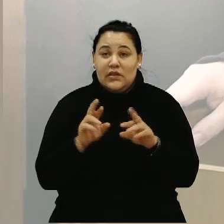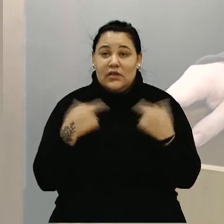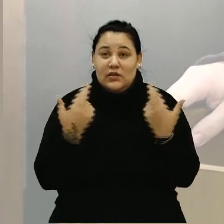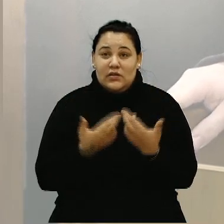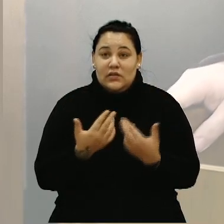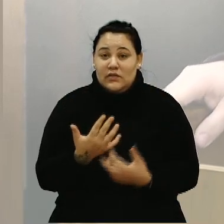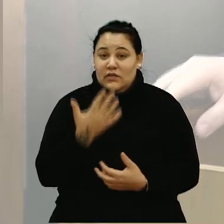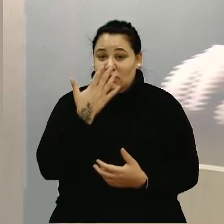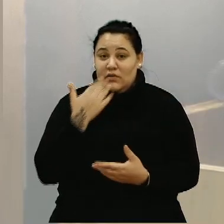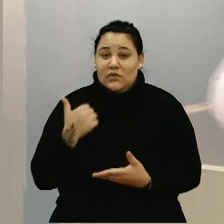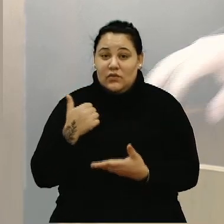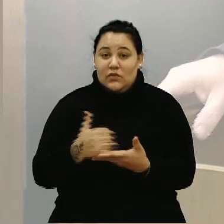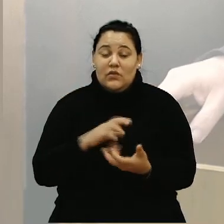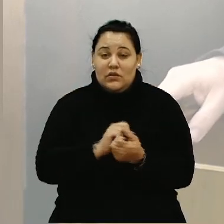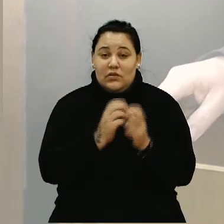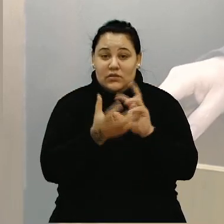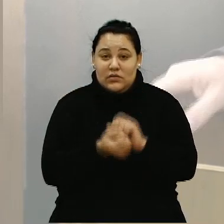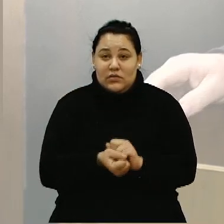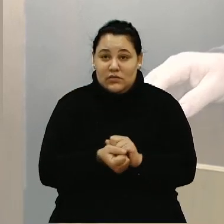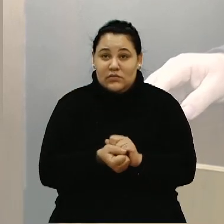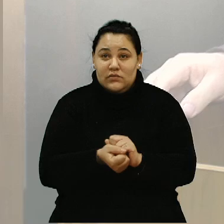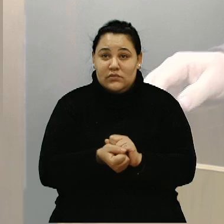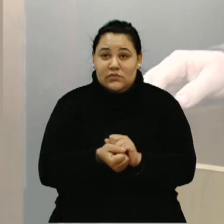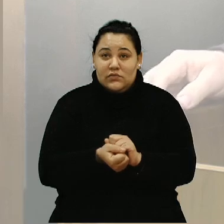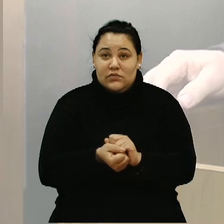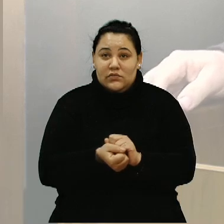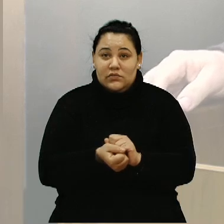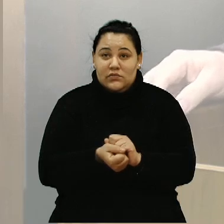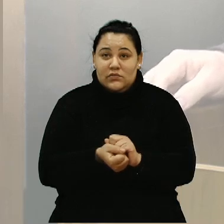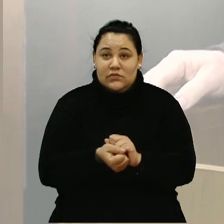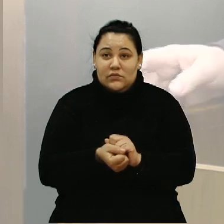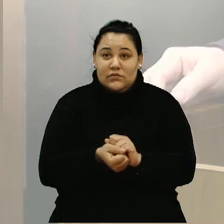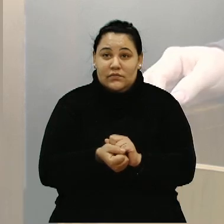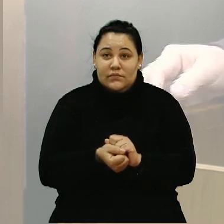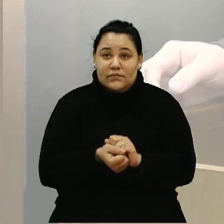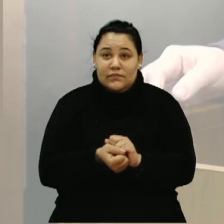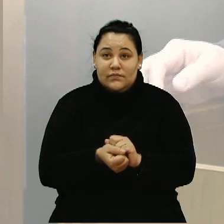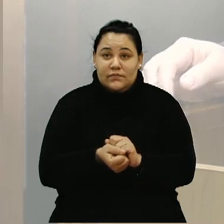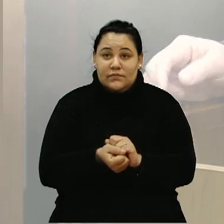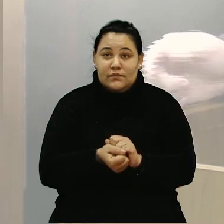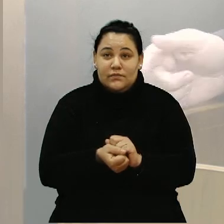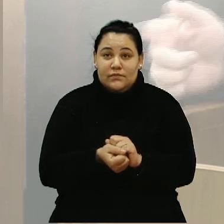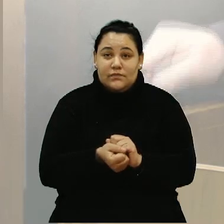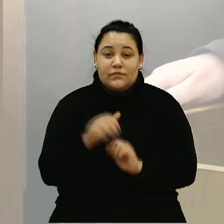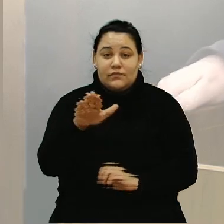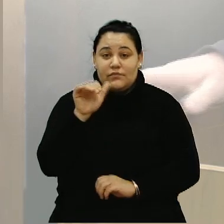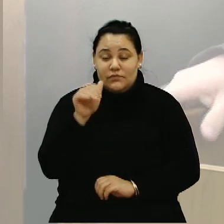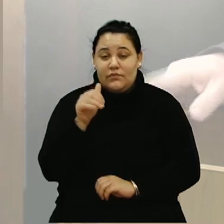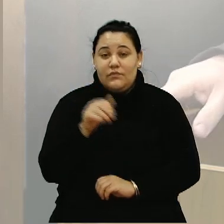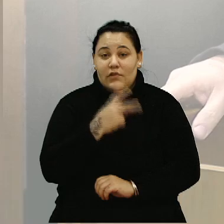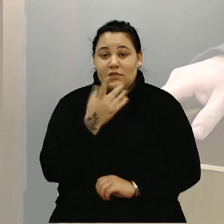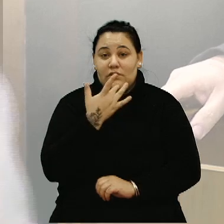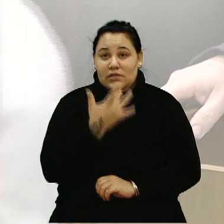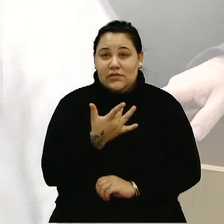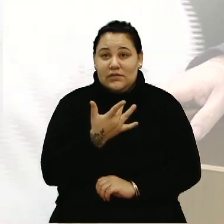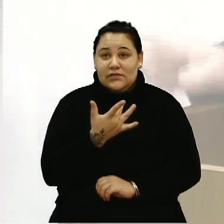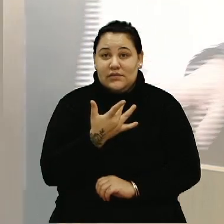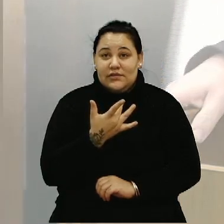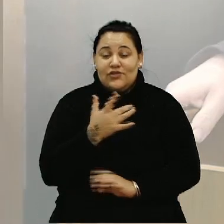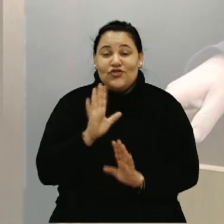Frente Parlamentar do Artesanato, e convocamos às 14 horas. Inclusive já estava agendada antes